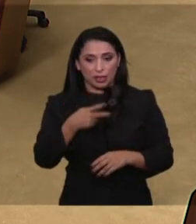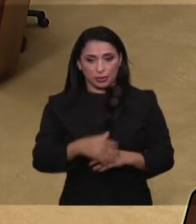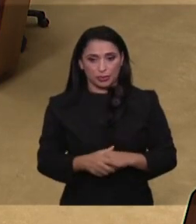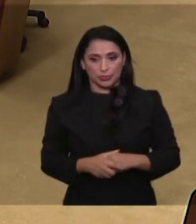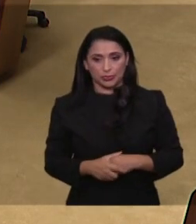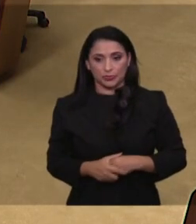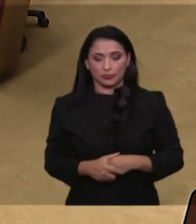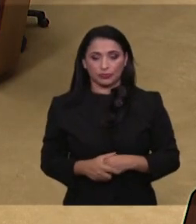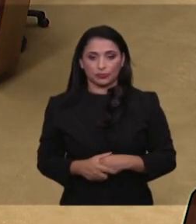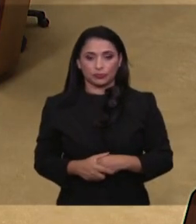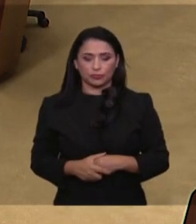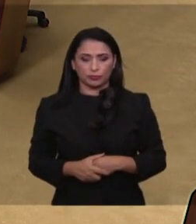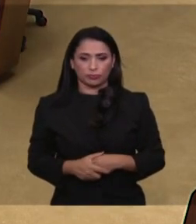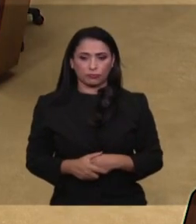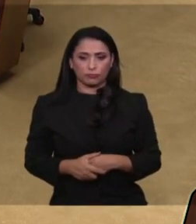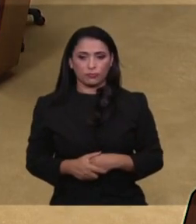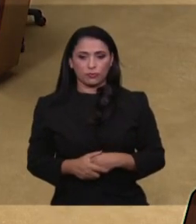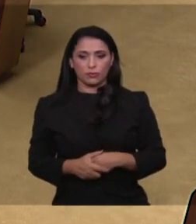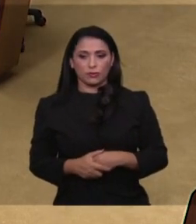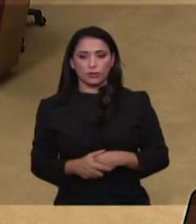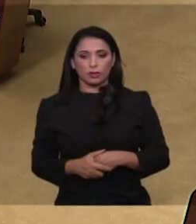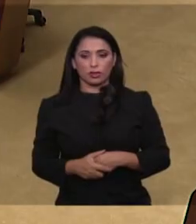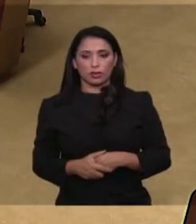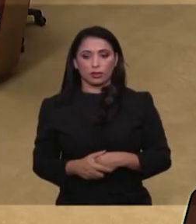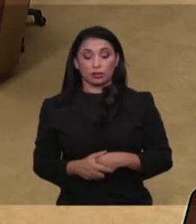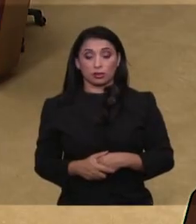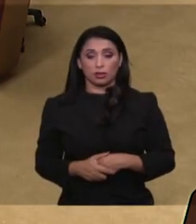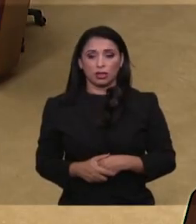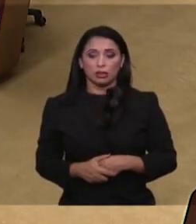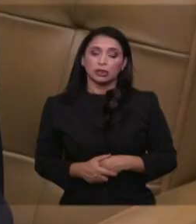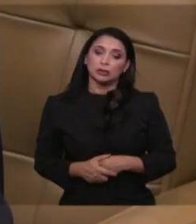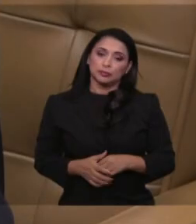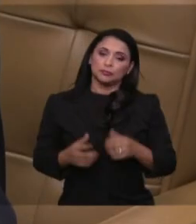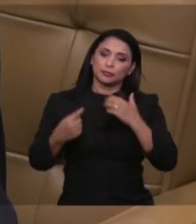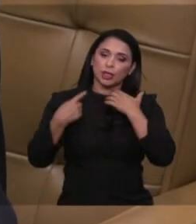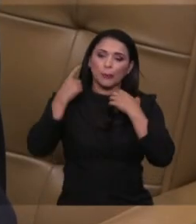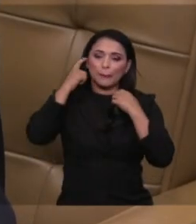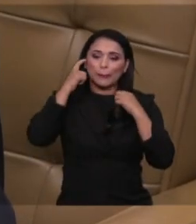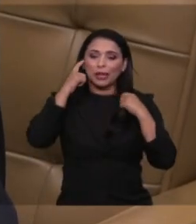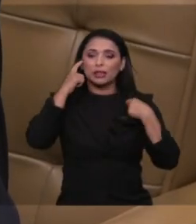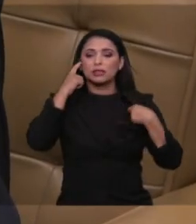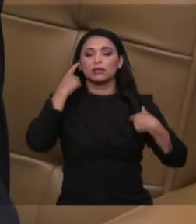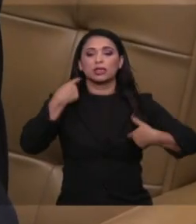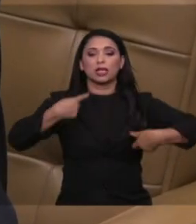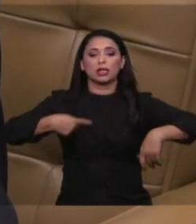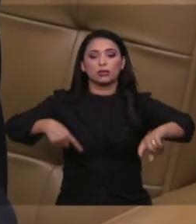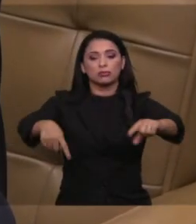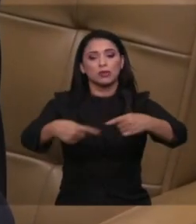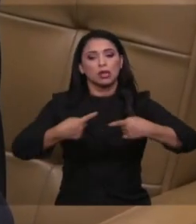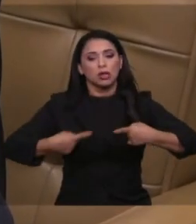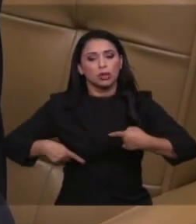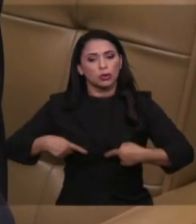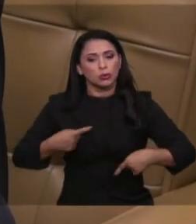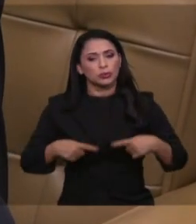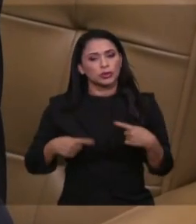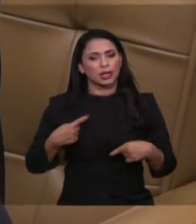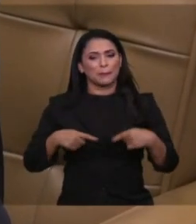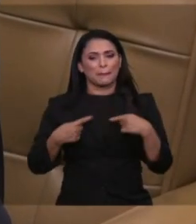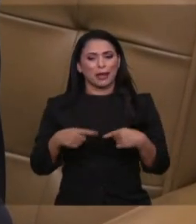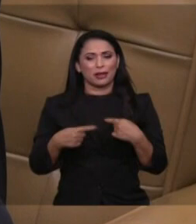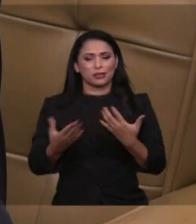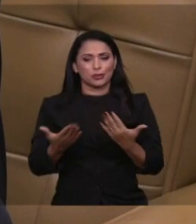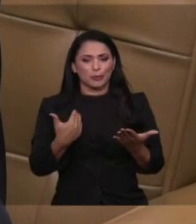Eu acho que a gente enfrenta um debate porque se contém uma